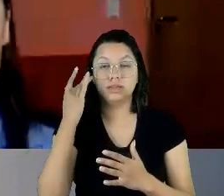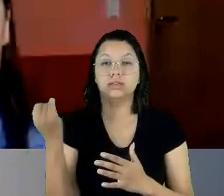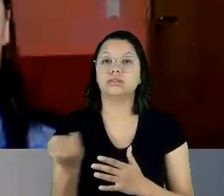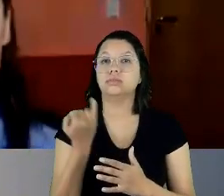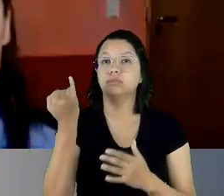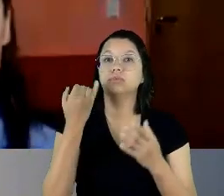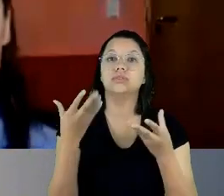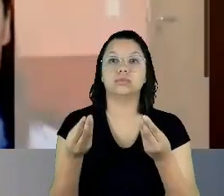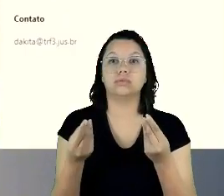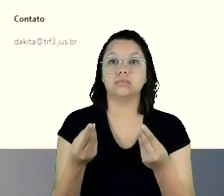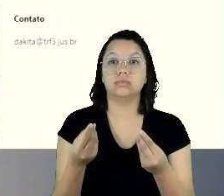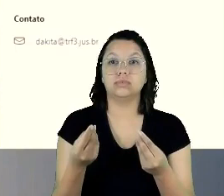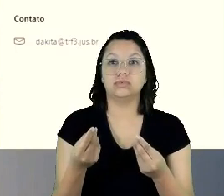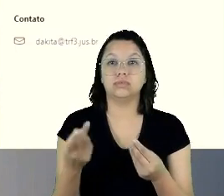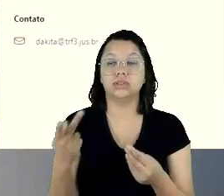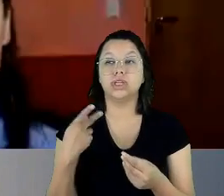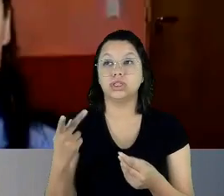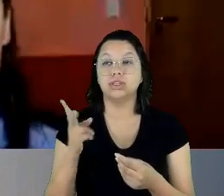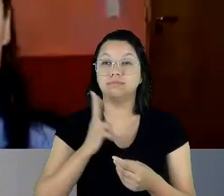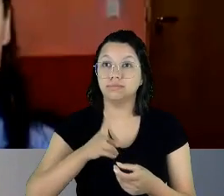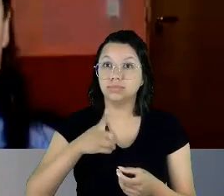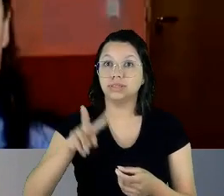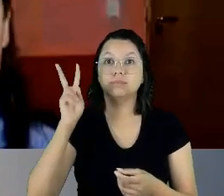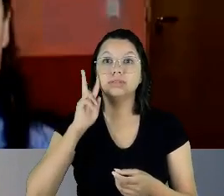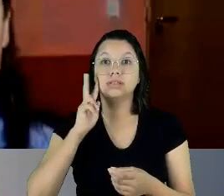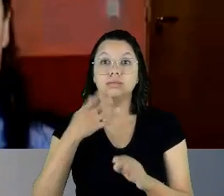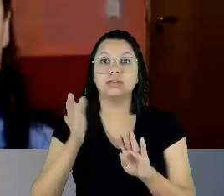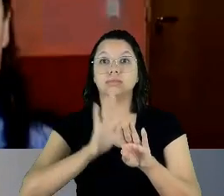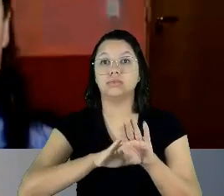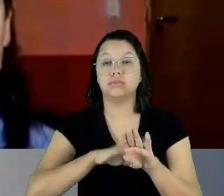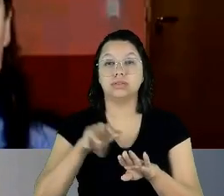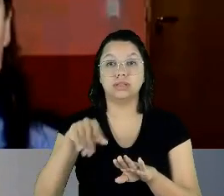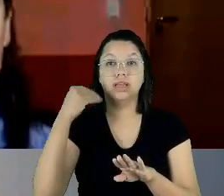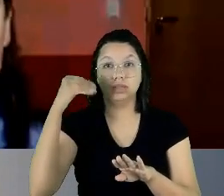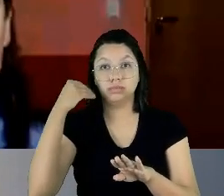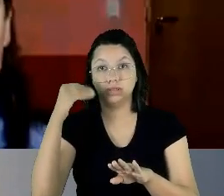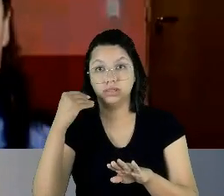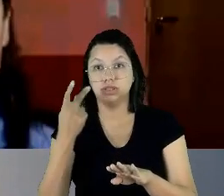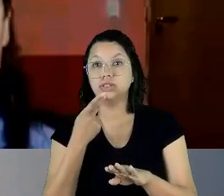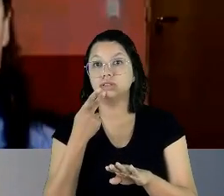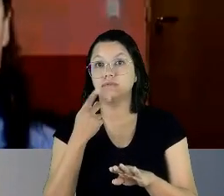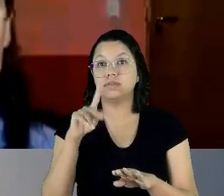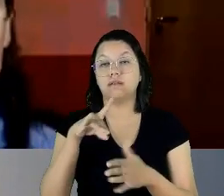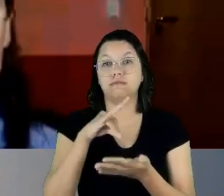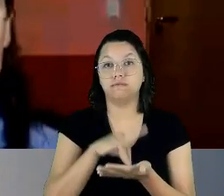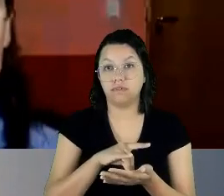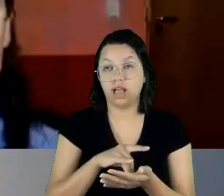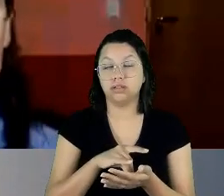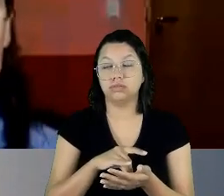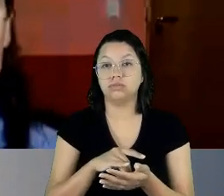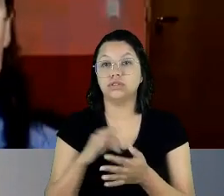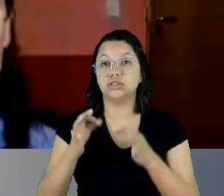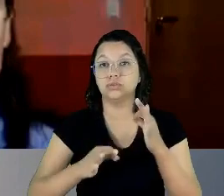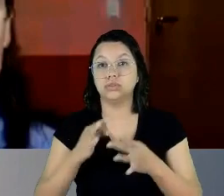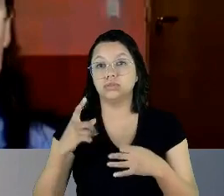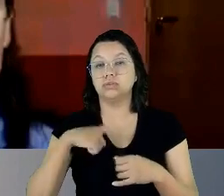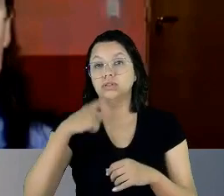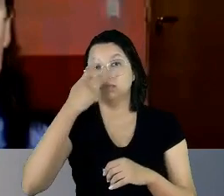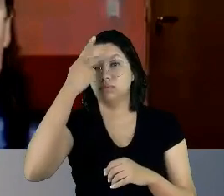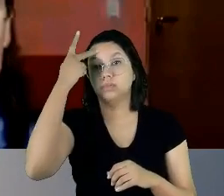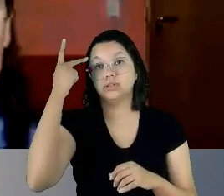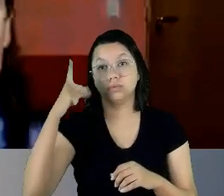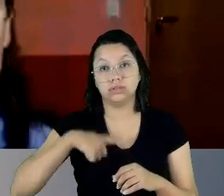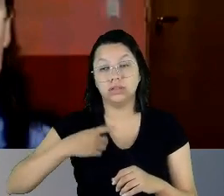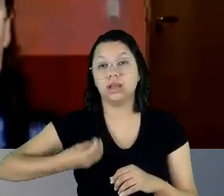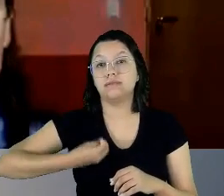muito importante que a gente constantemente se lembre que por trás daquela experiência que a gente está tratando como um fato jurídico, um ato jurídico, existe uma